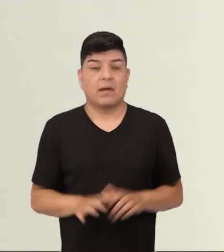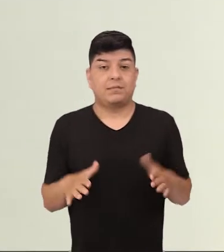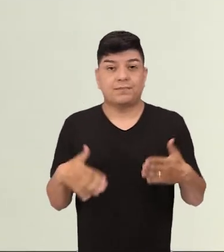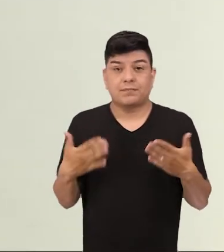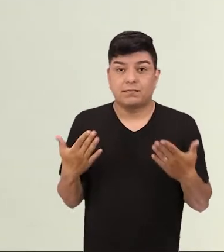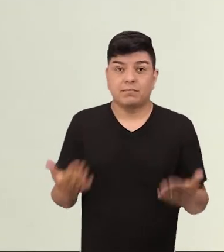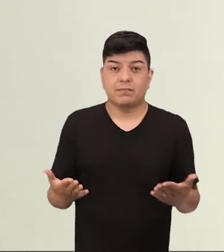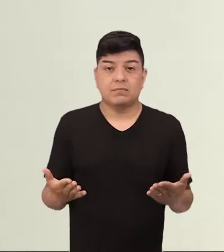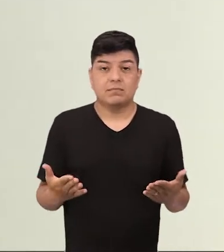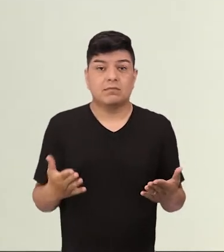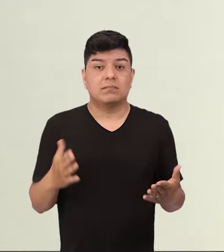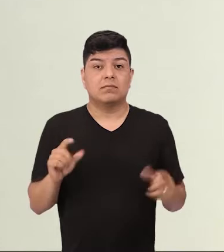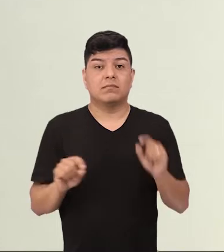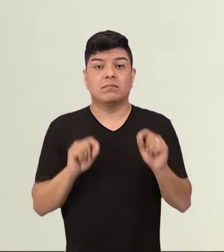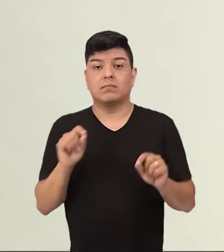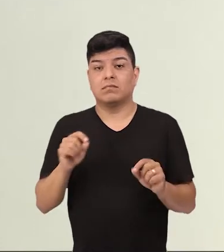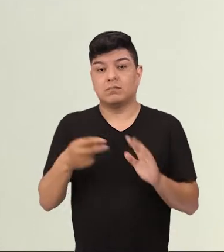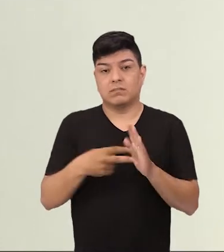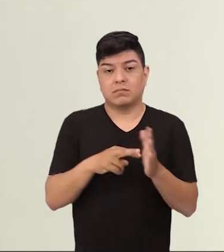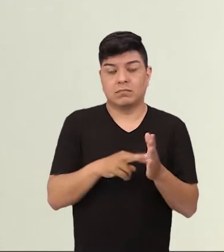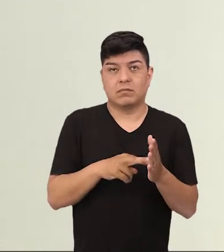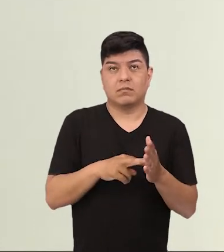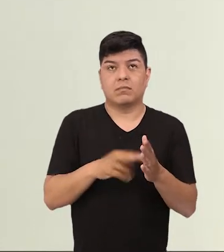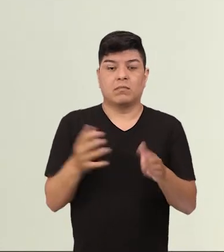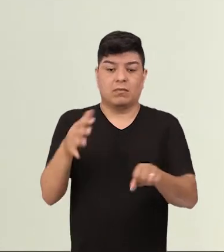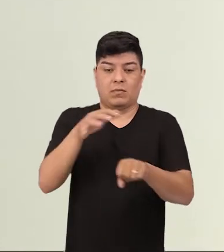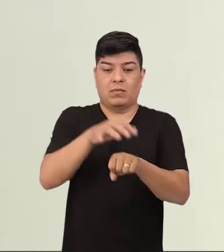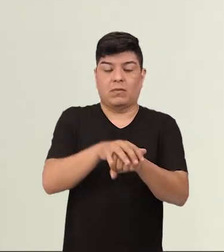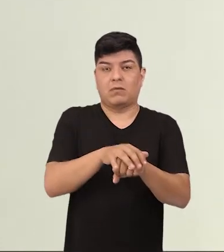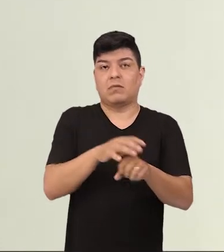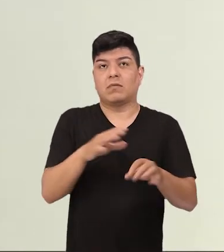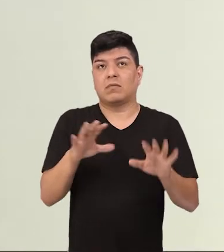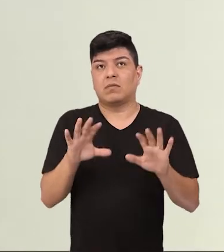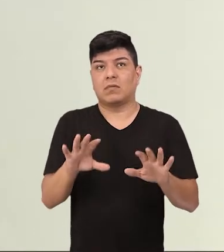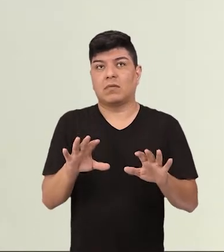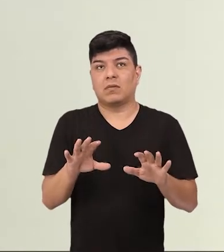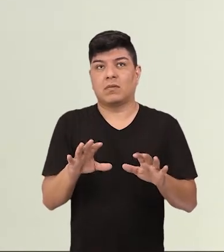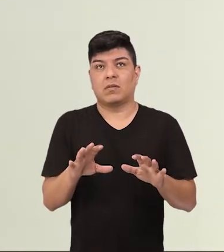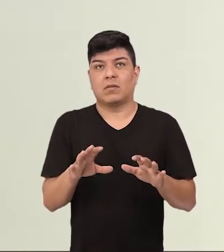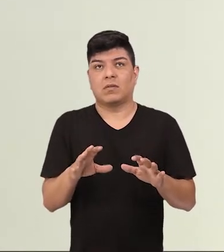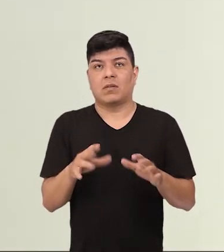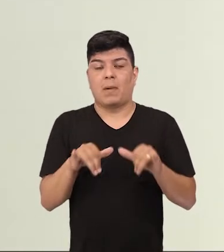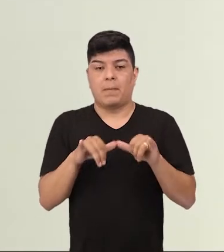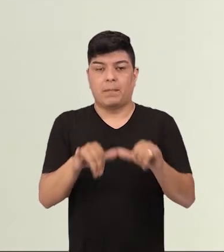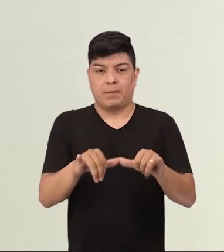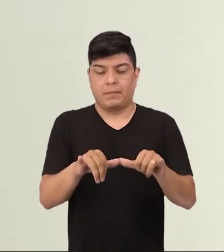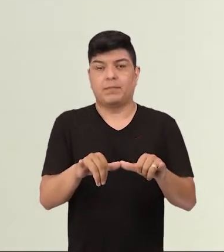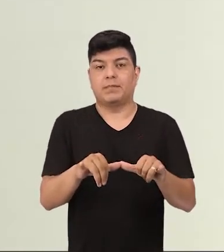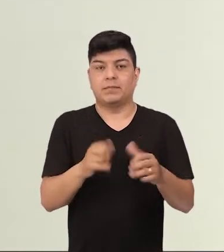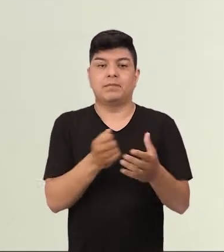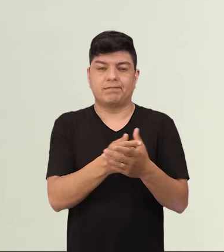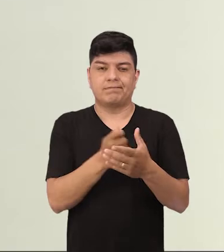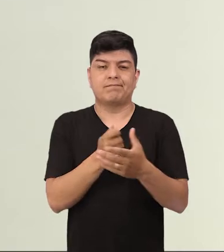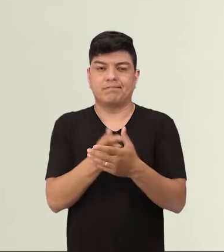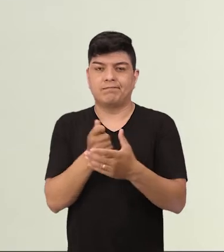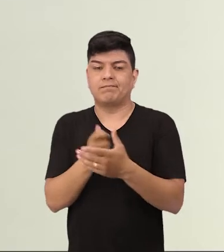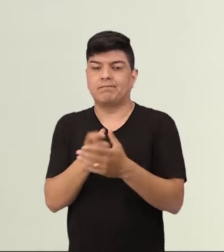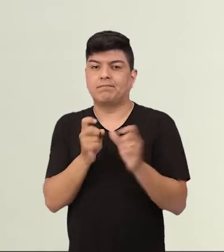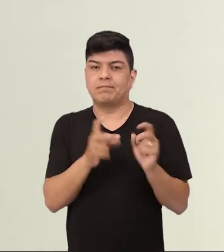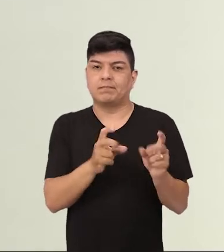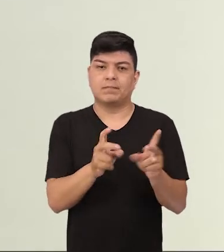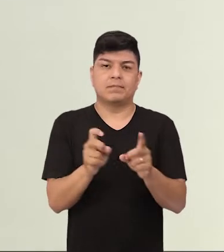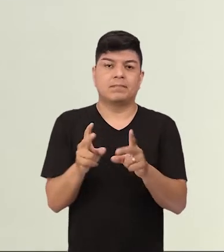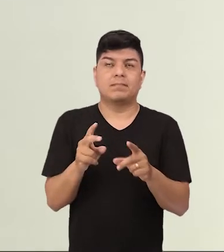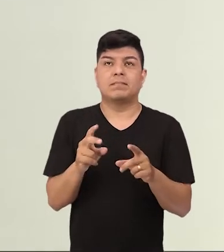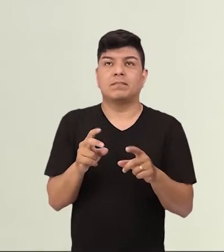era, então, a função da colônia, né? Consumir, era um lugar onde era um mercado consumidor, consumia esses